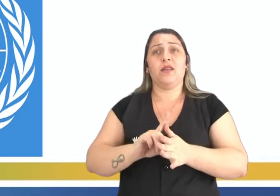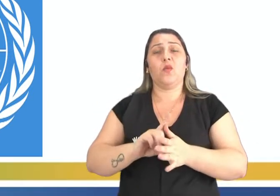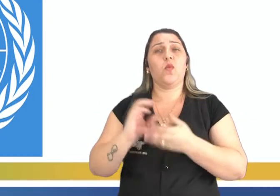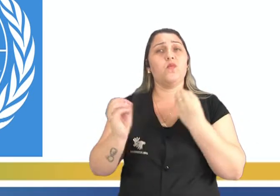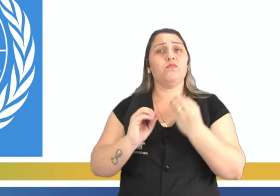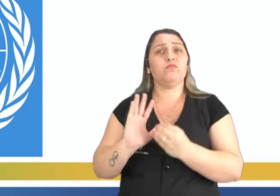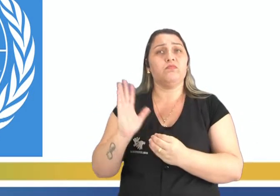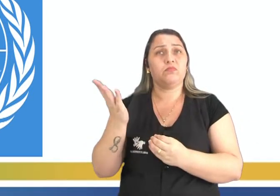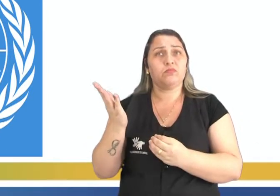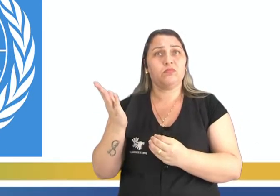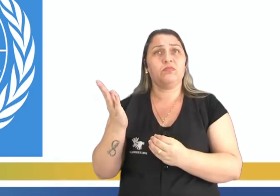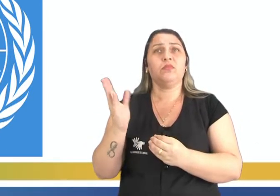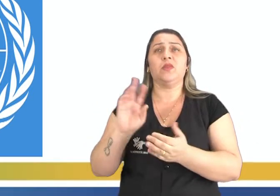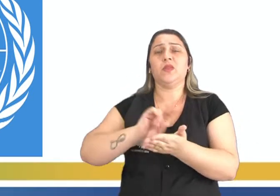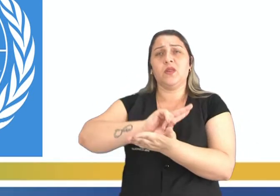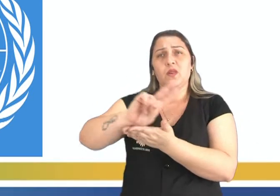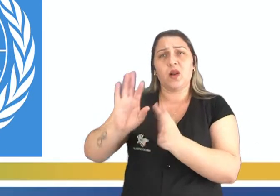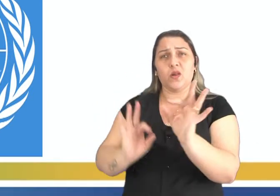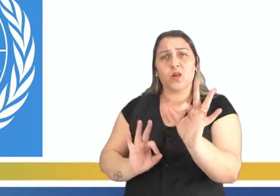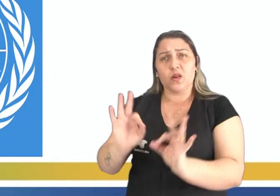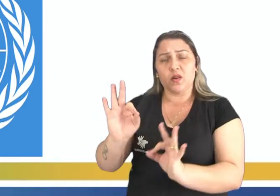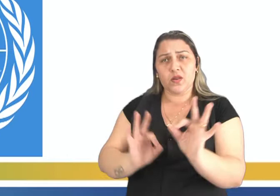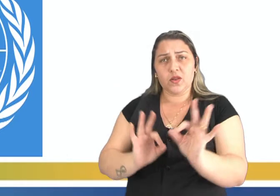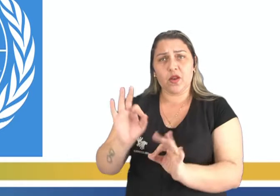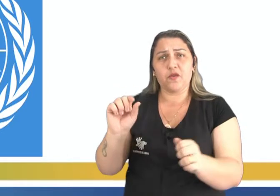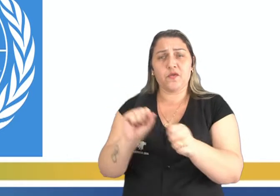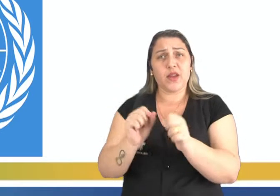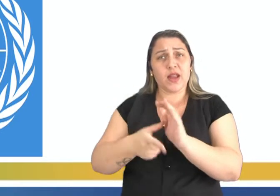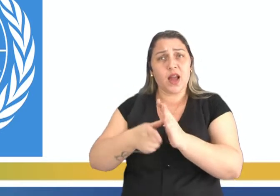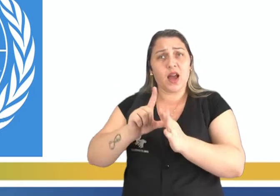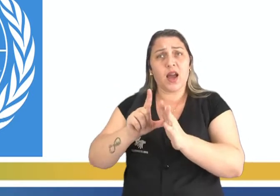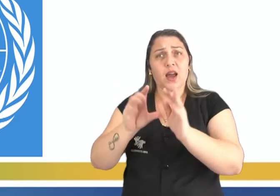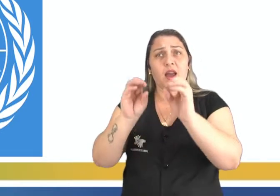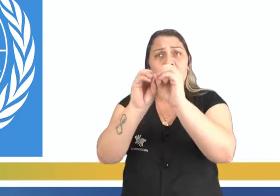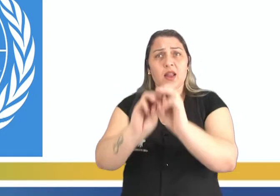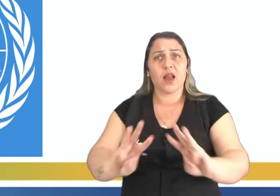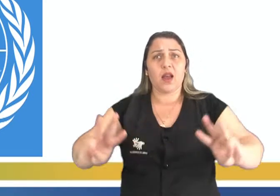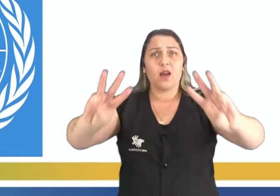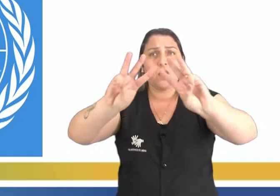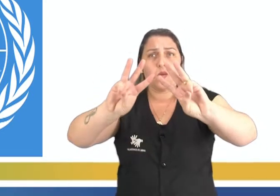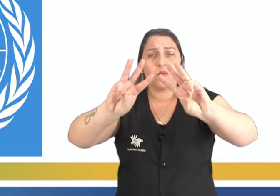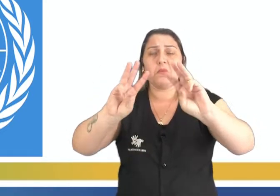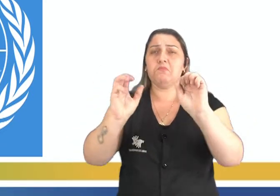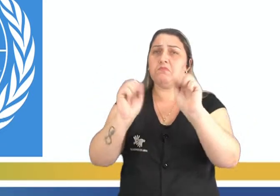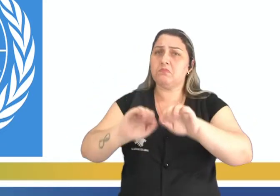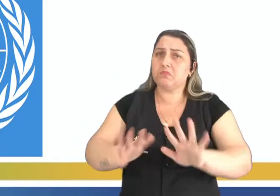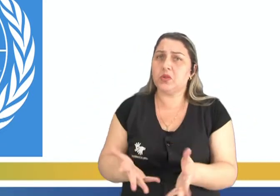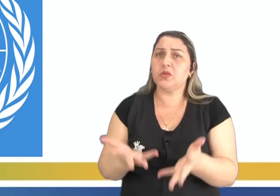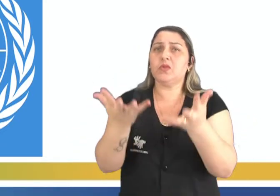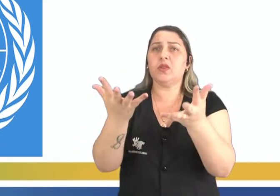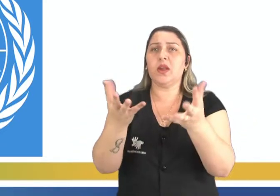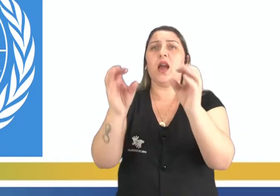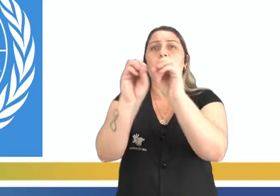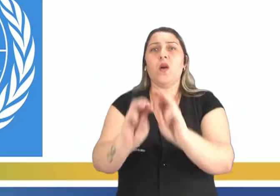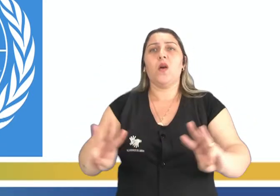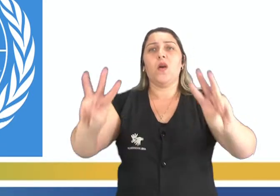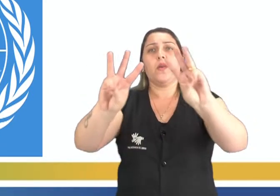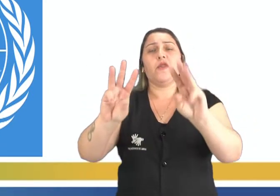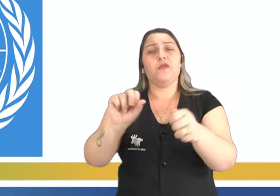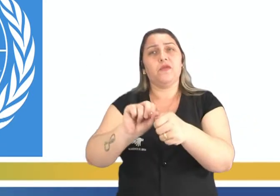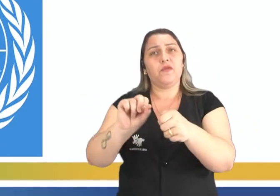antecedentes. Houveram diversas organizações que foram criadas antes da ONU que vão dar impulsionamento para que a ONU seja